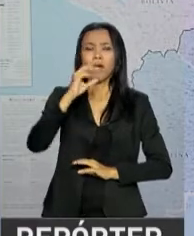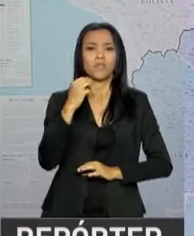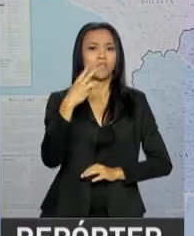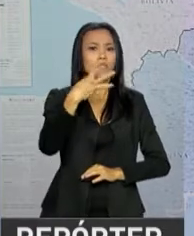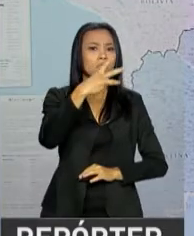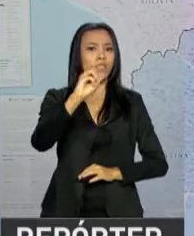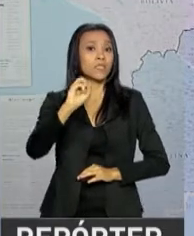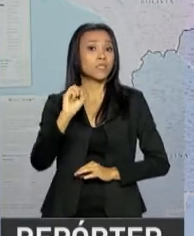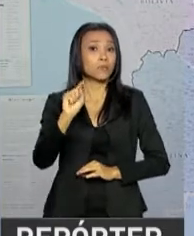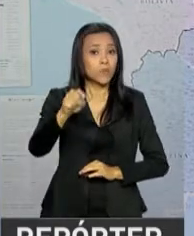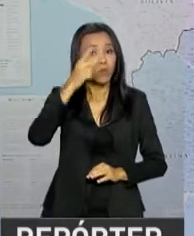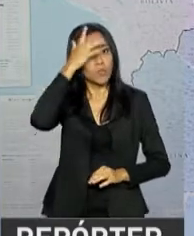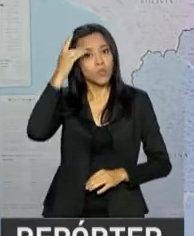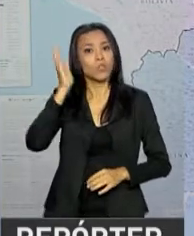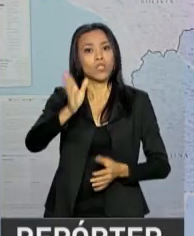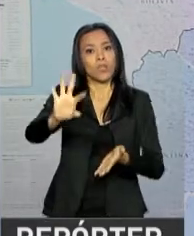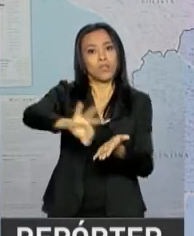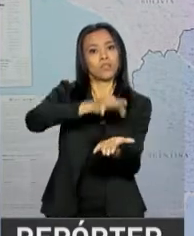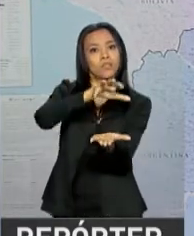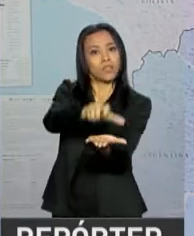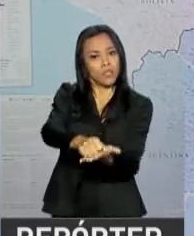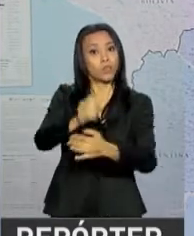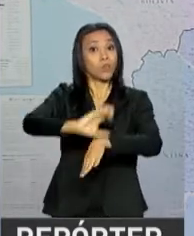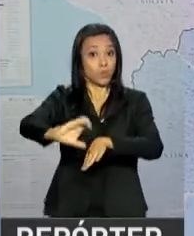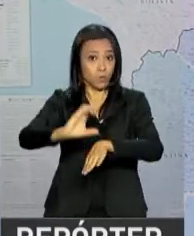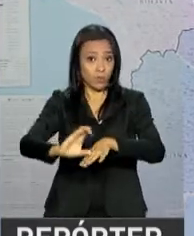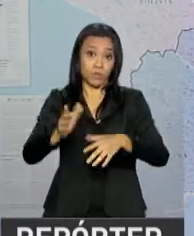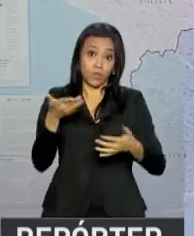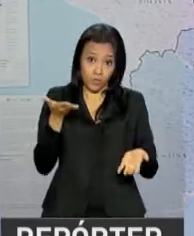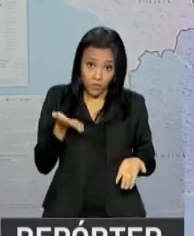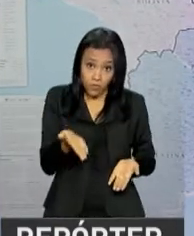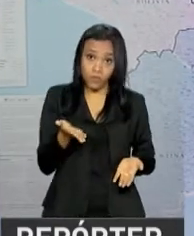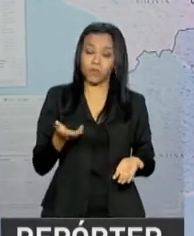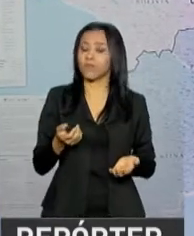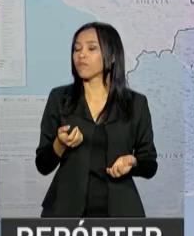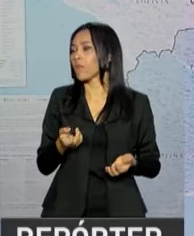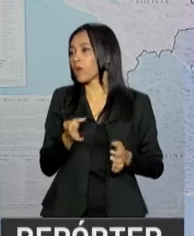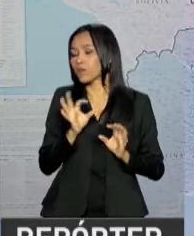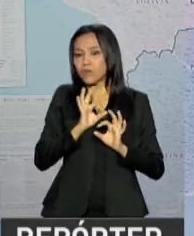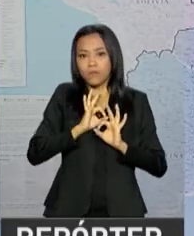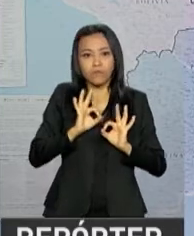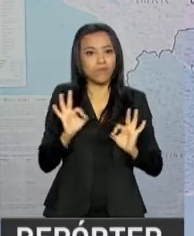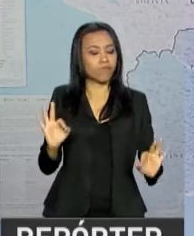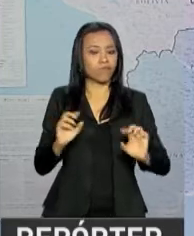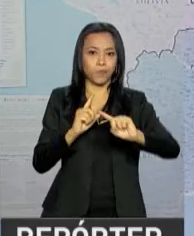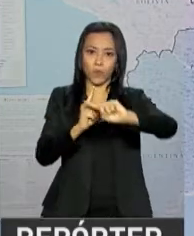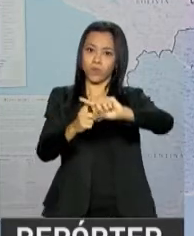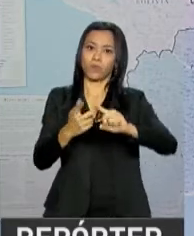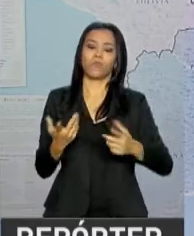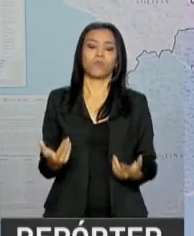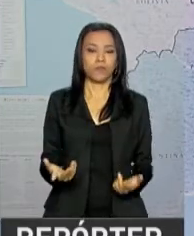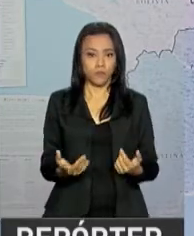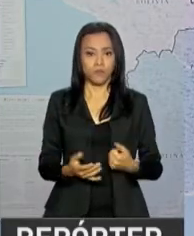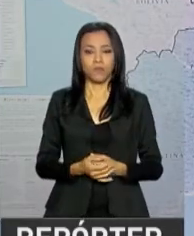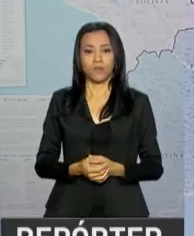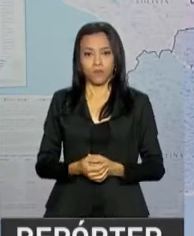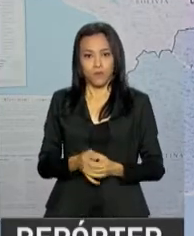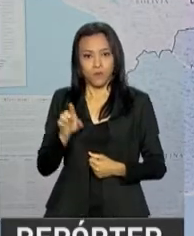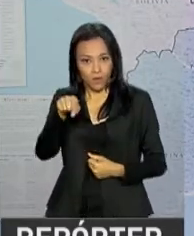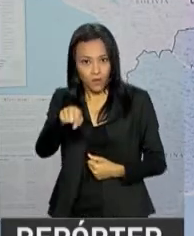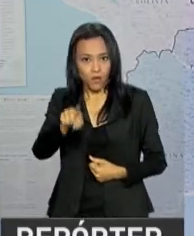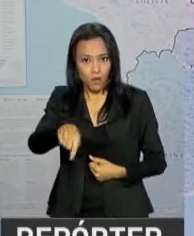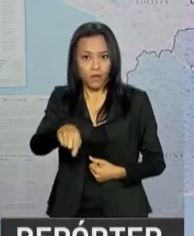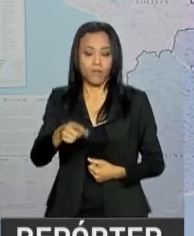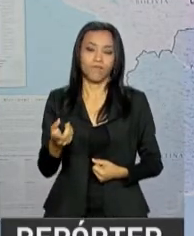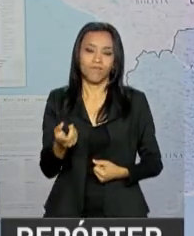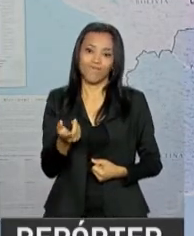inscritos para cursos de qualificação profissional e isso tem sido muito positivo esse tem sido é uma forma de